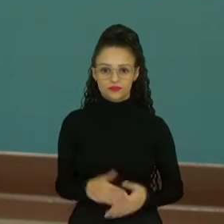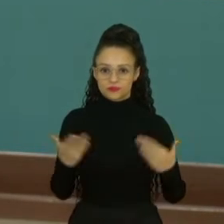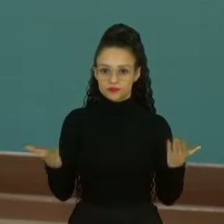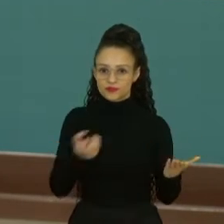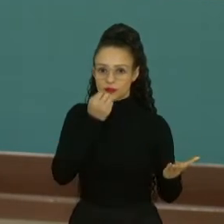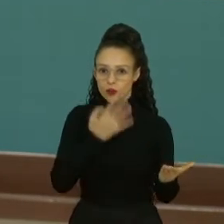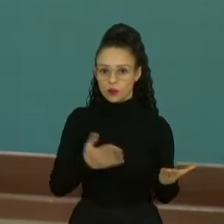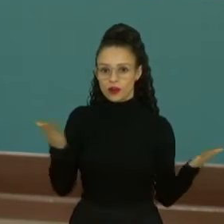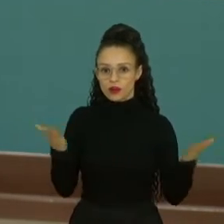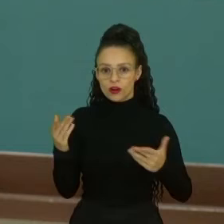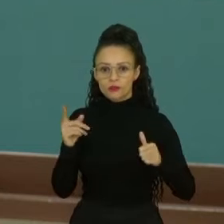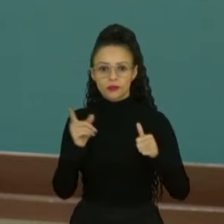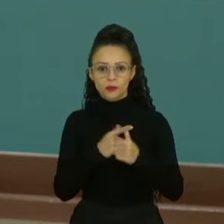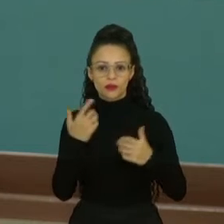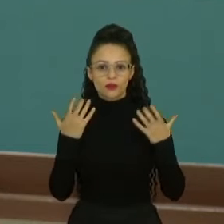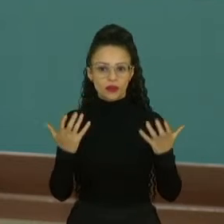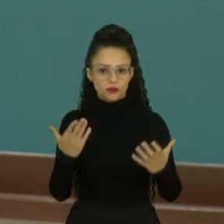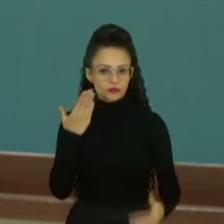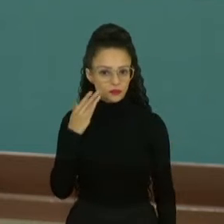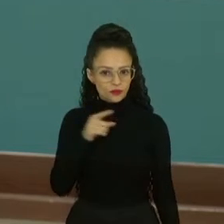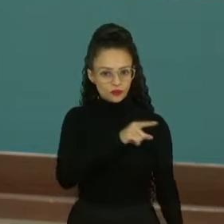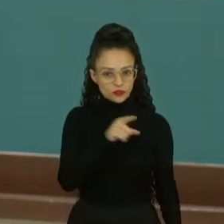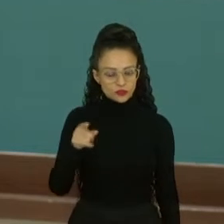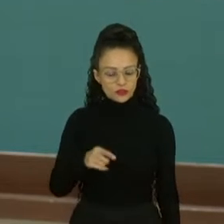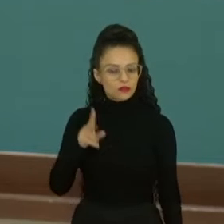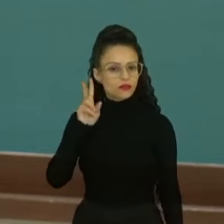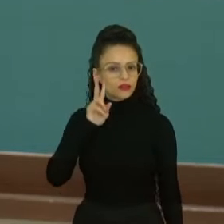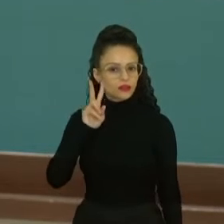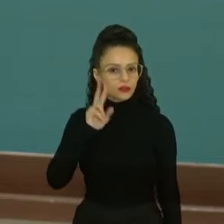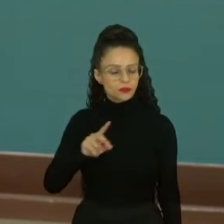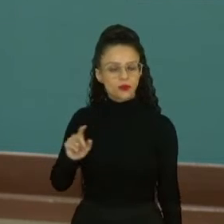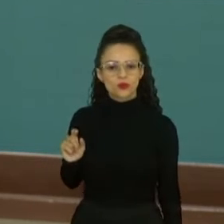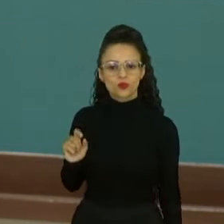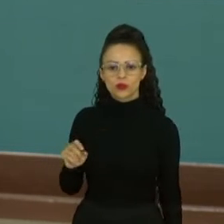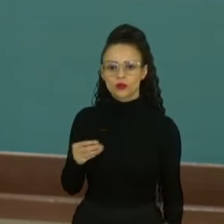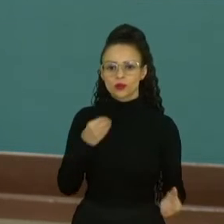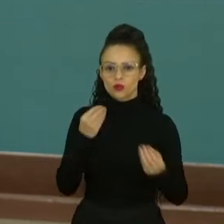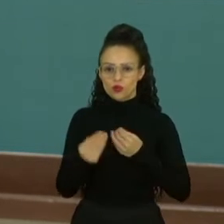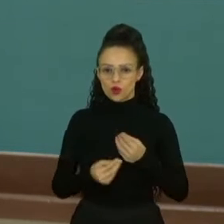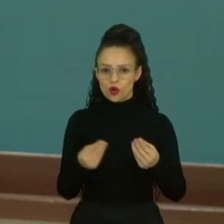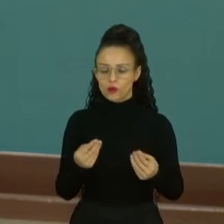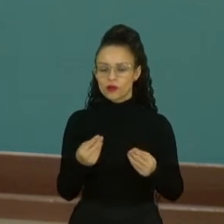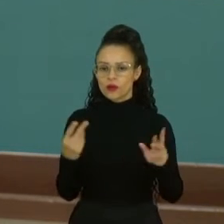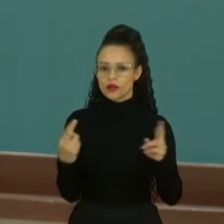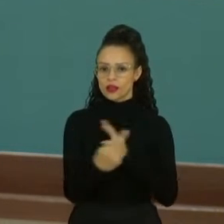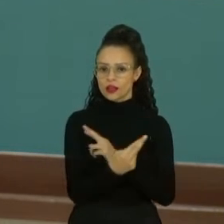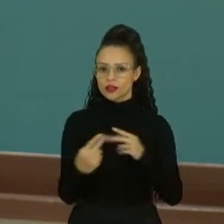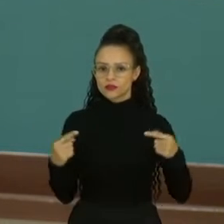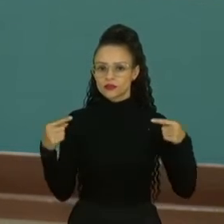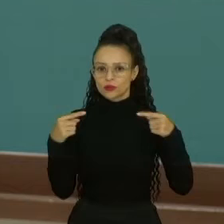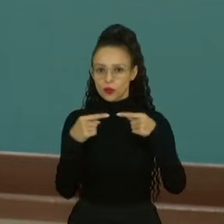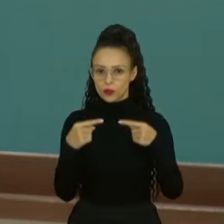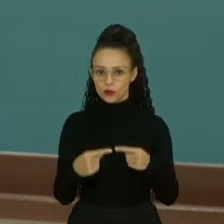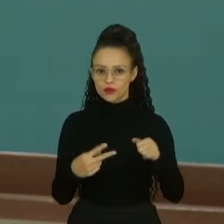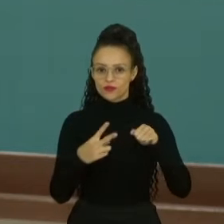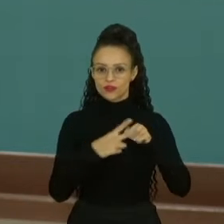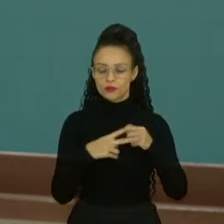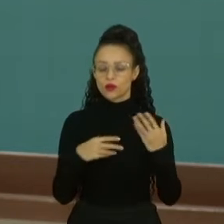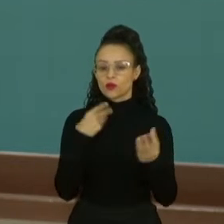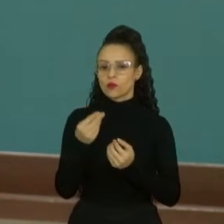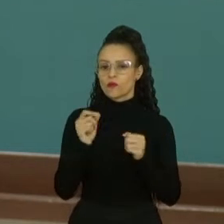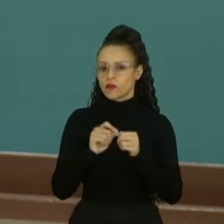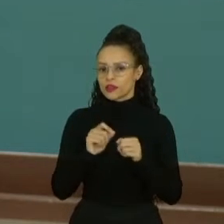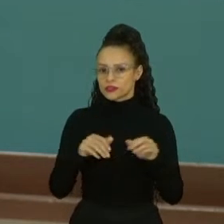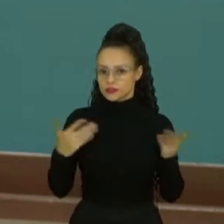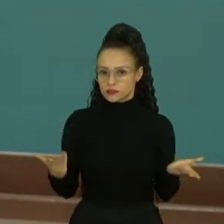Bom, primeiramente eu quero saber de você, se você lembra como que se estabelece a concordância verbal. De que